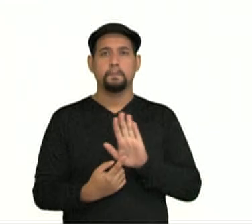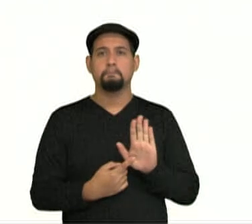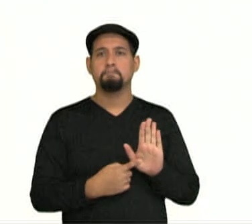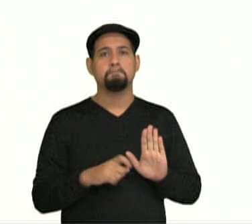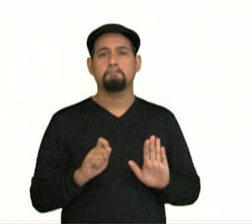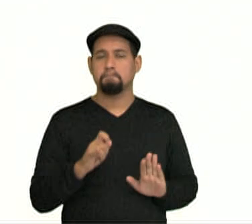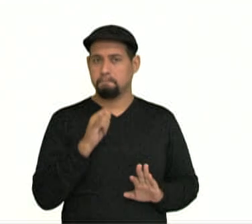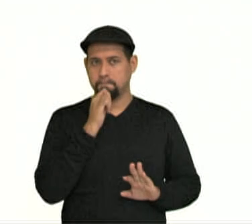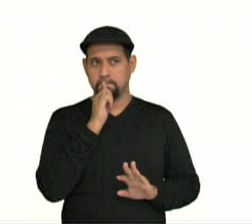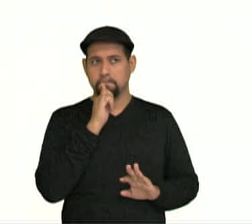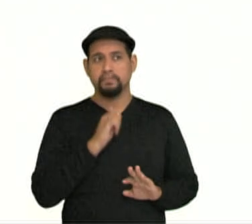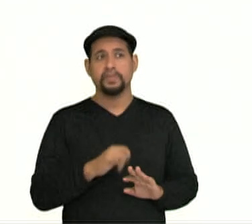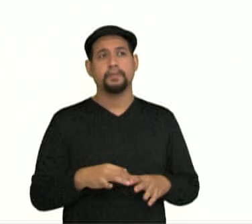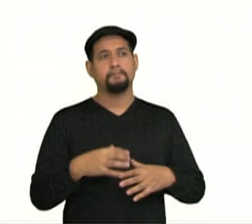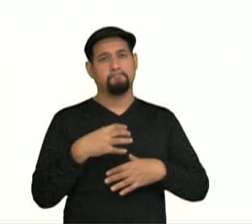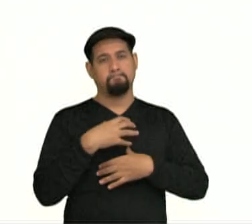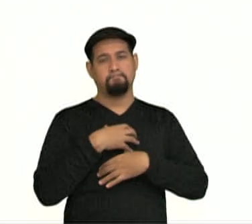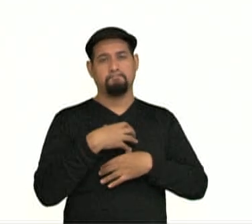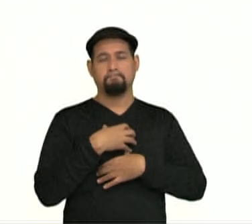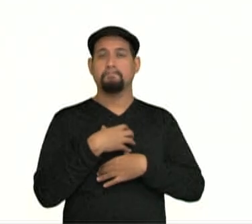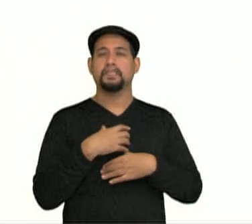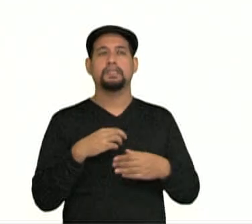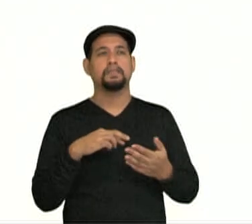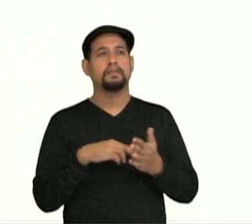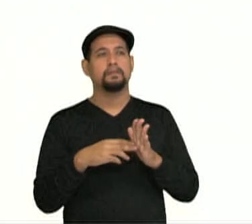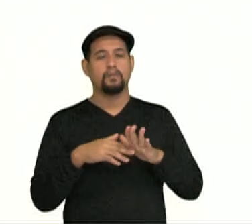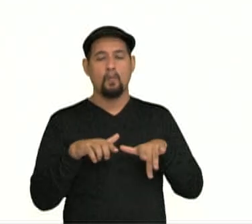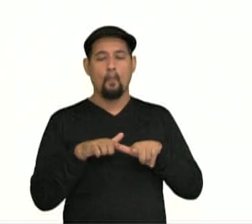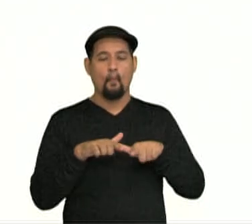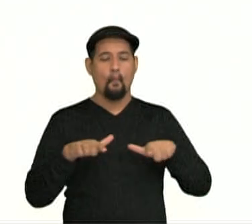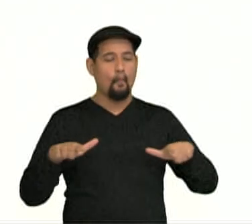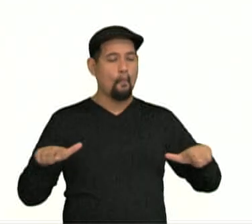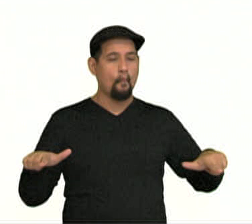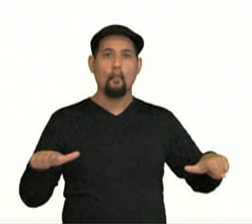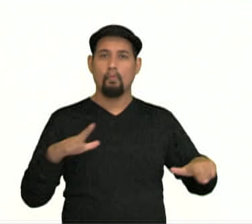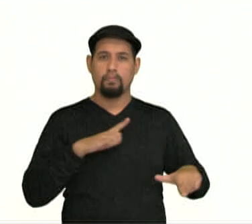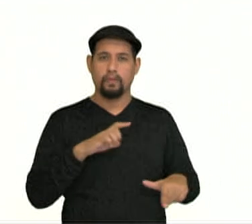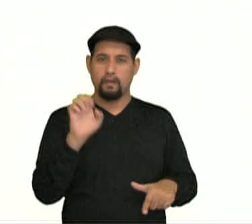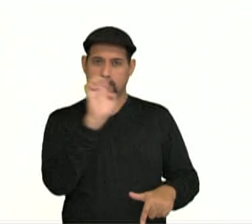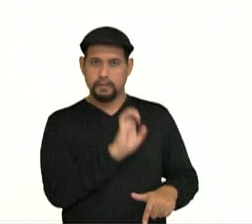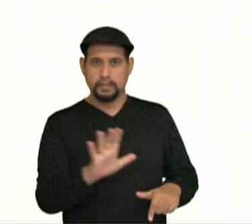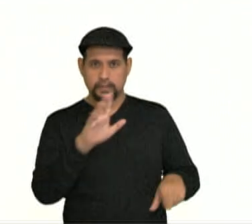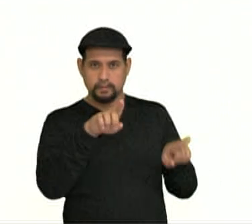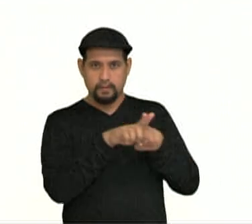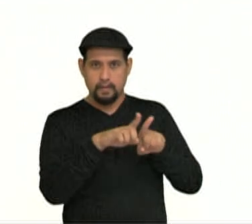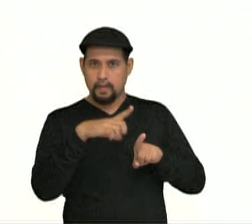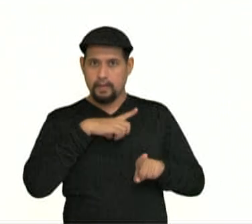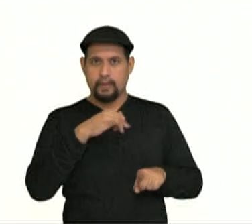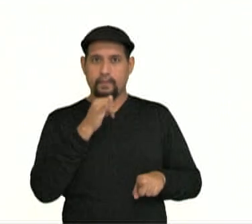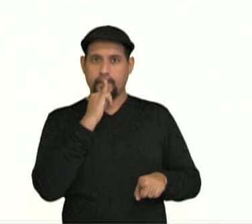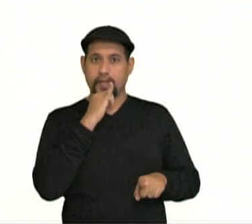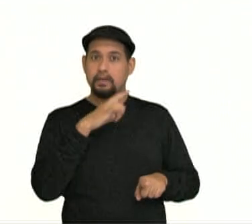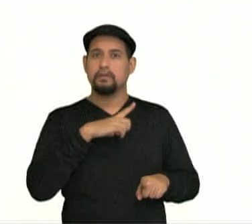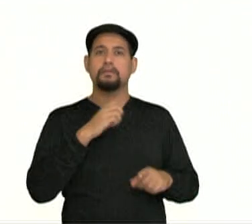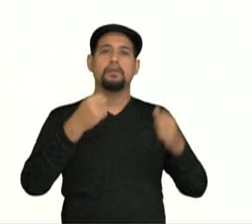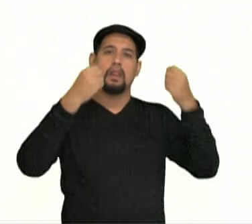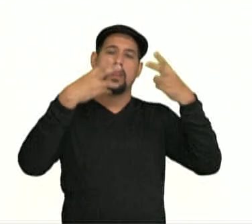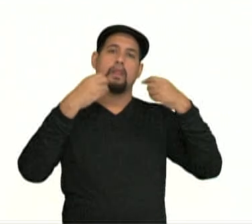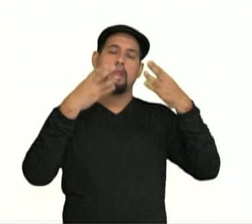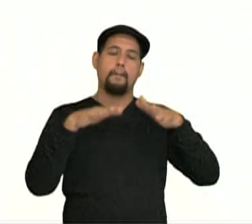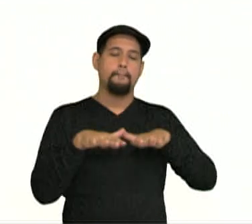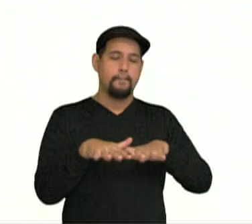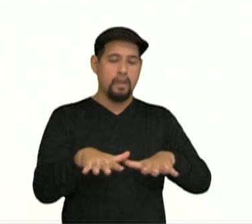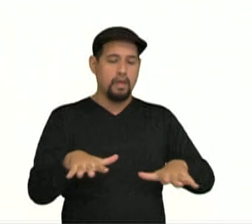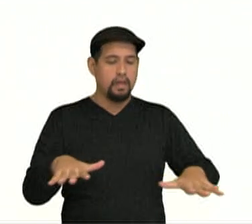planícies, que esta forma de relevo ela é predominante no continente europeu. Quando a gente está falando em planícies, nós